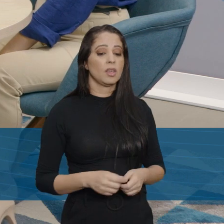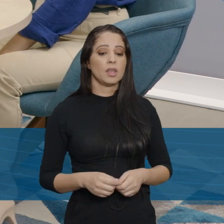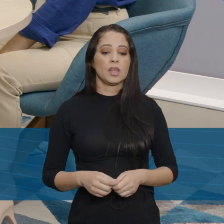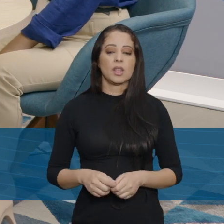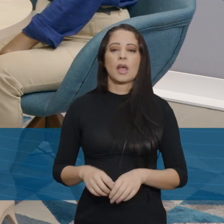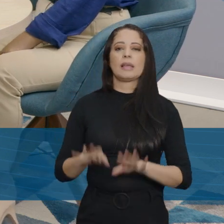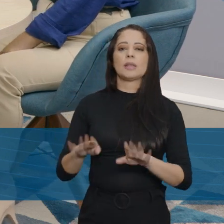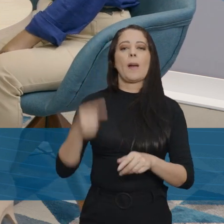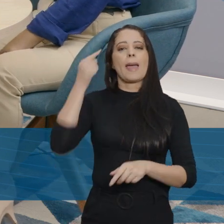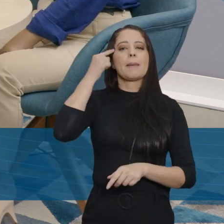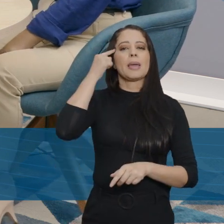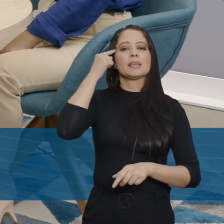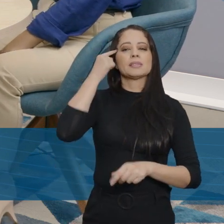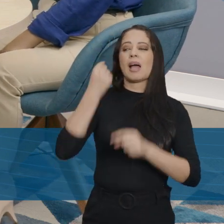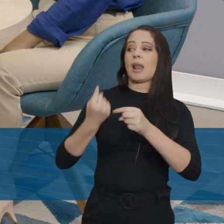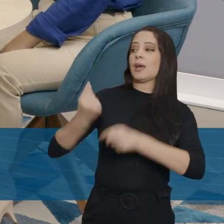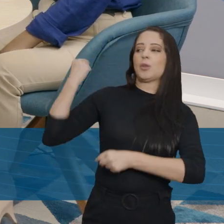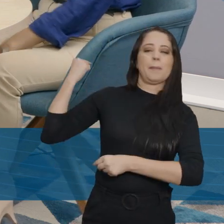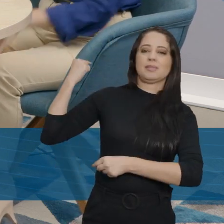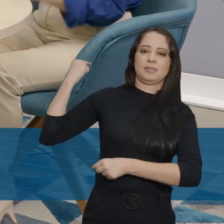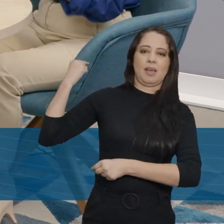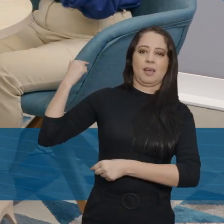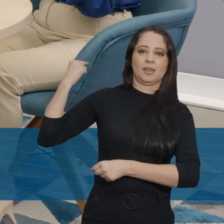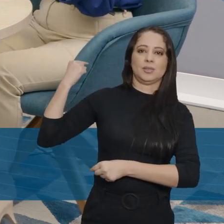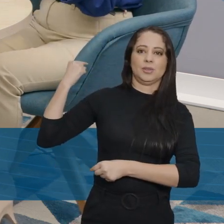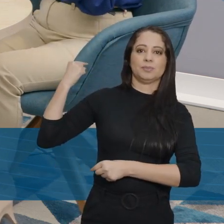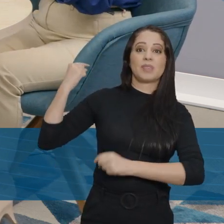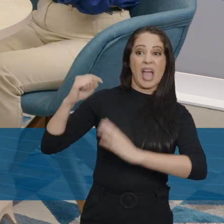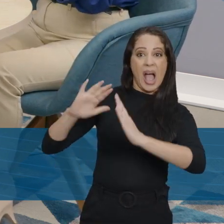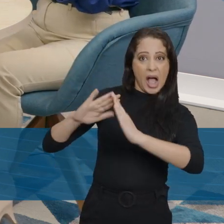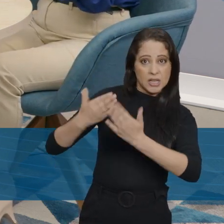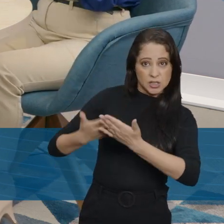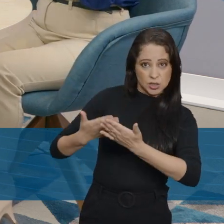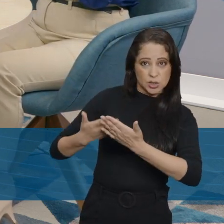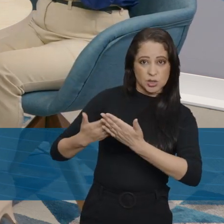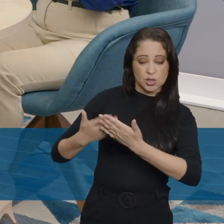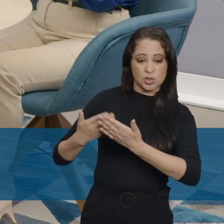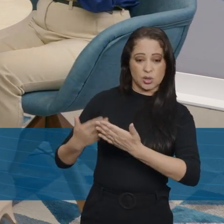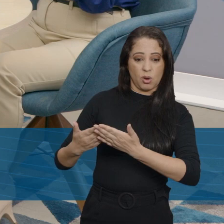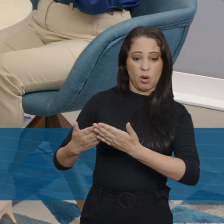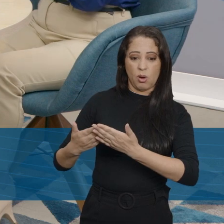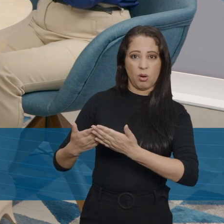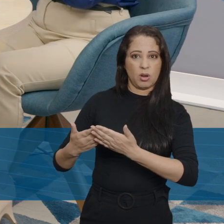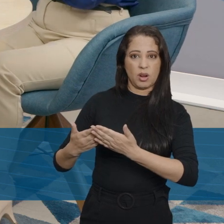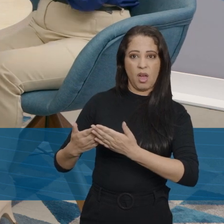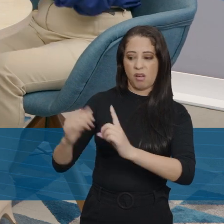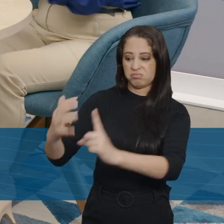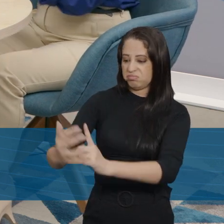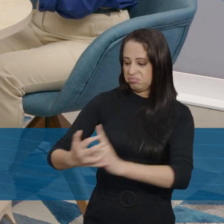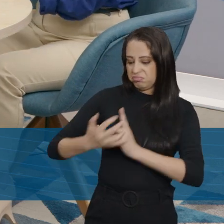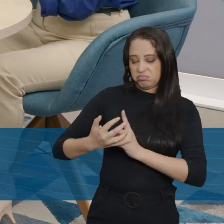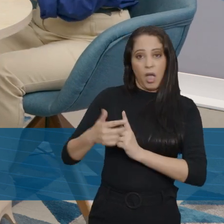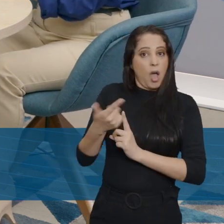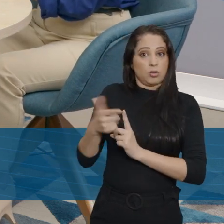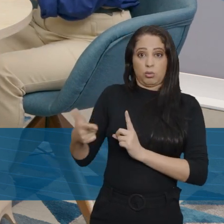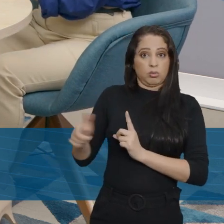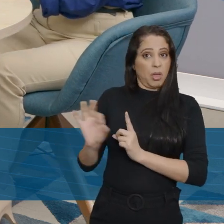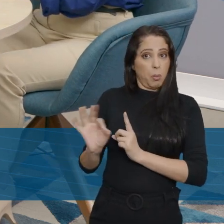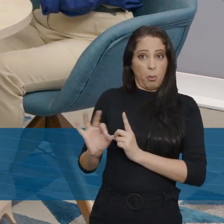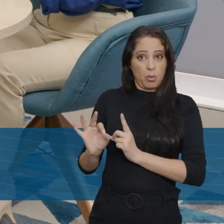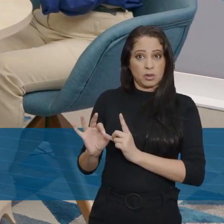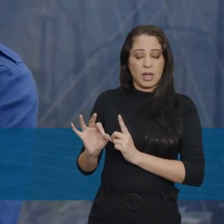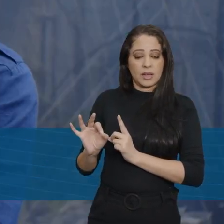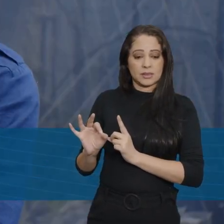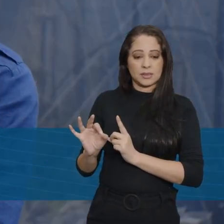tortura, Exato. né? E aí se a gente pensa em momentos anteriores, pensando, a gente era o quê? As escolas, elas eram... Não é um ambiente de acolhimento, como a